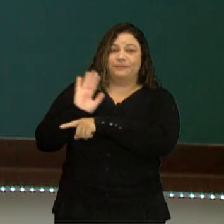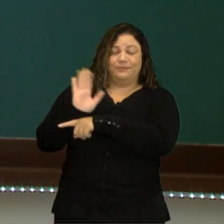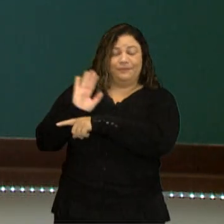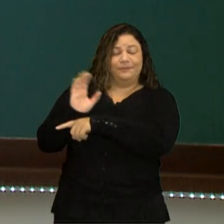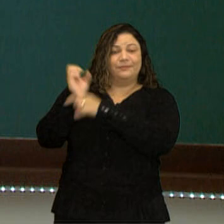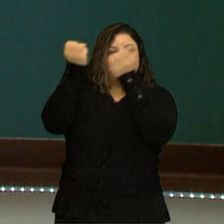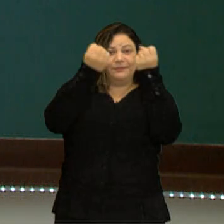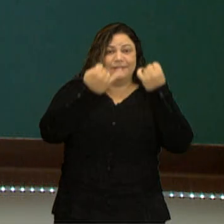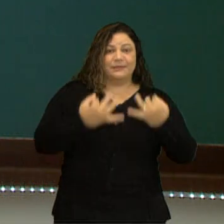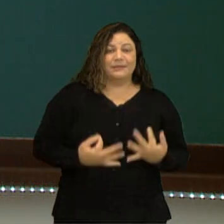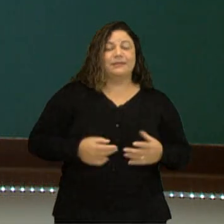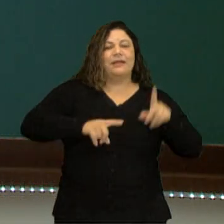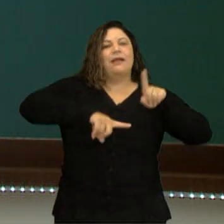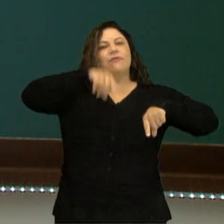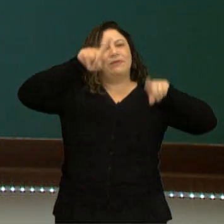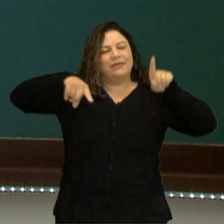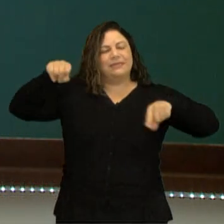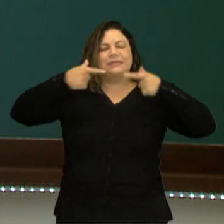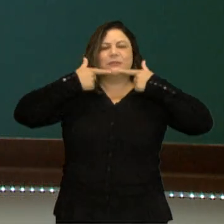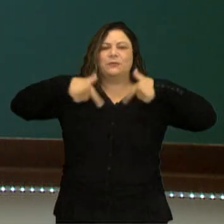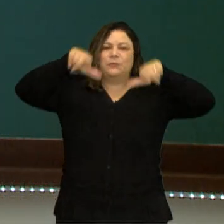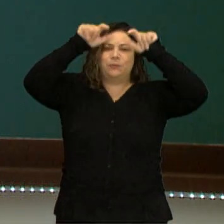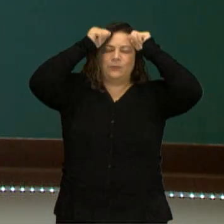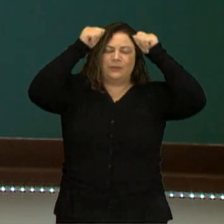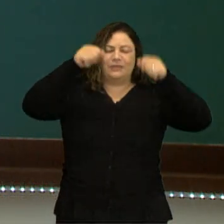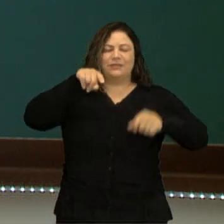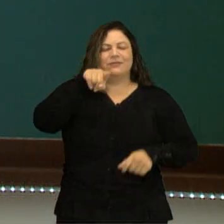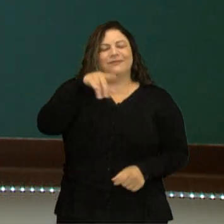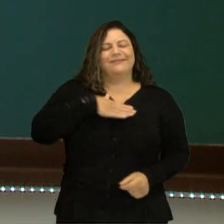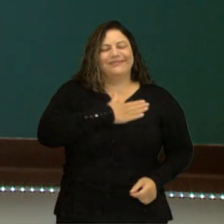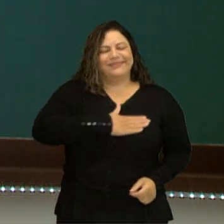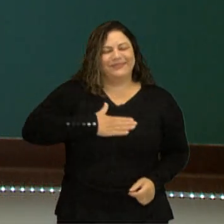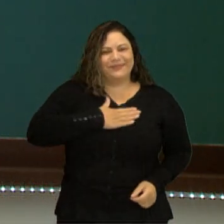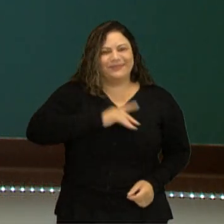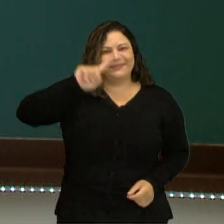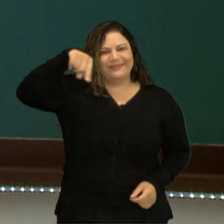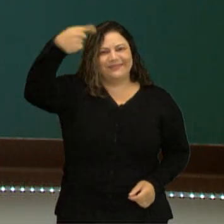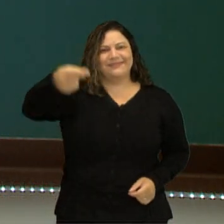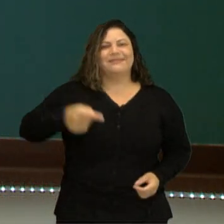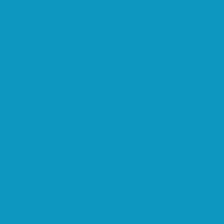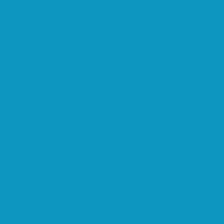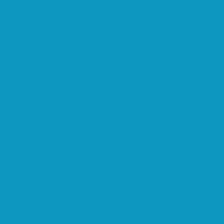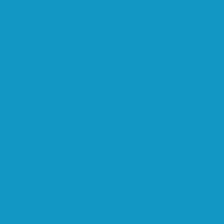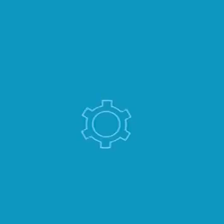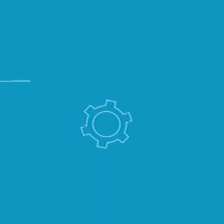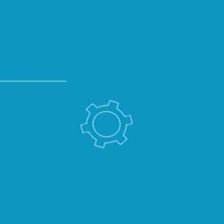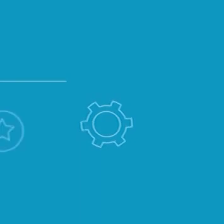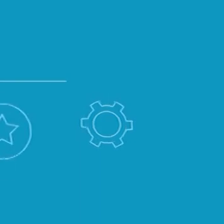falamos sobre variação linguística. Espero que vocês tenham gostado e até breve!